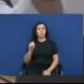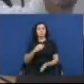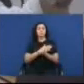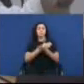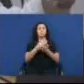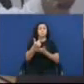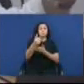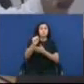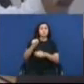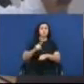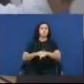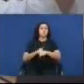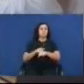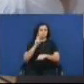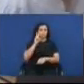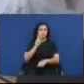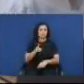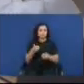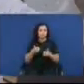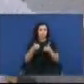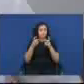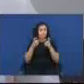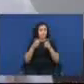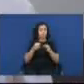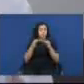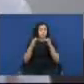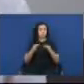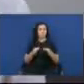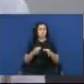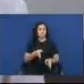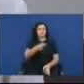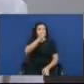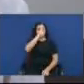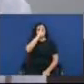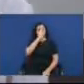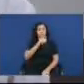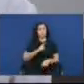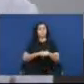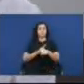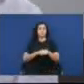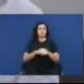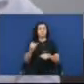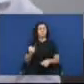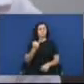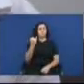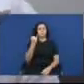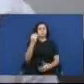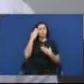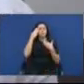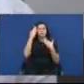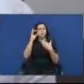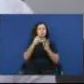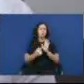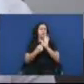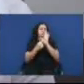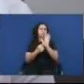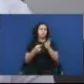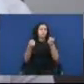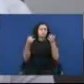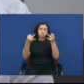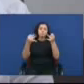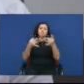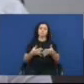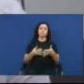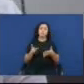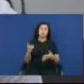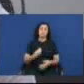começou às 18 horas, você viu? Então, ó, essa é a importância da rigidez horária. Muito obrigado só gostaria de deixar consignado